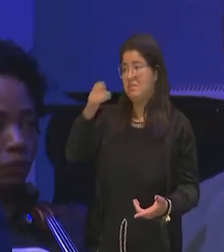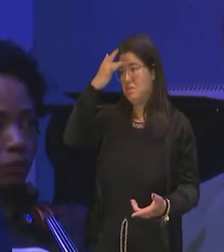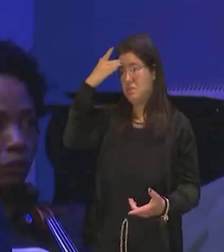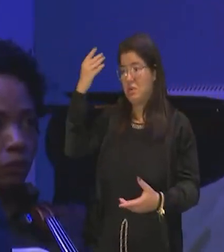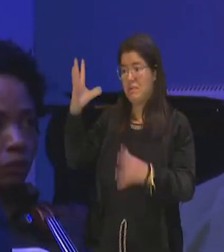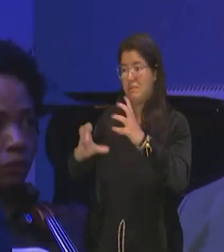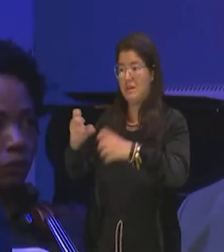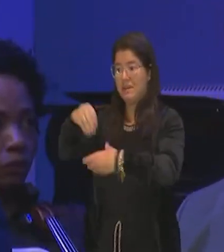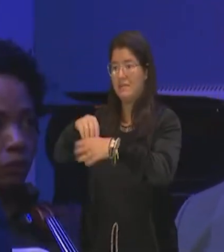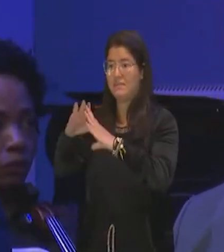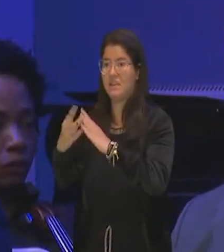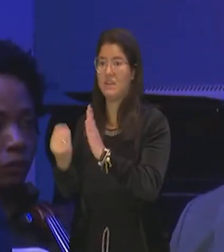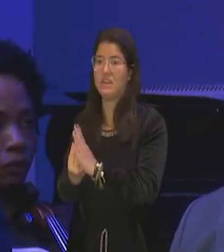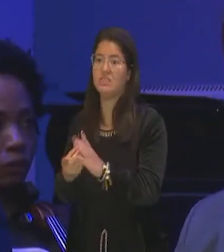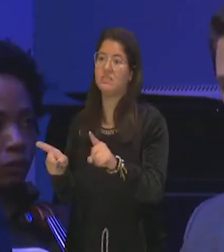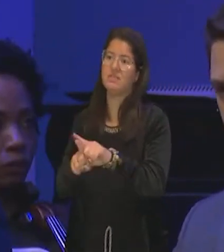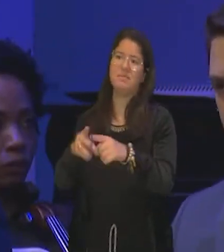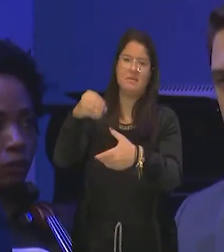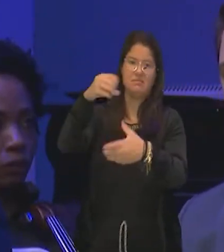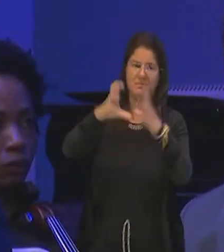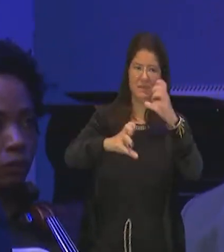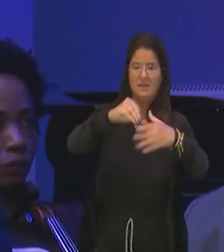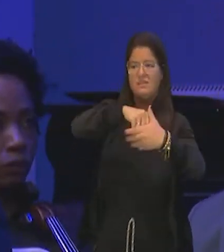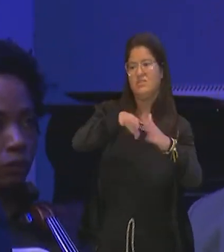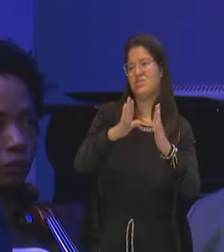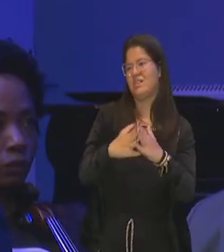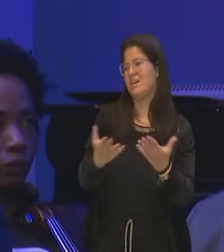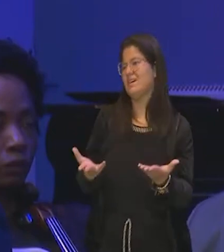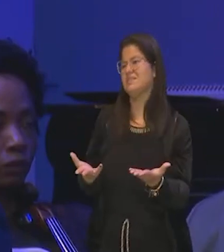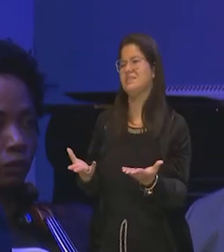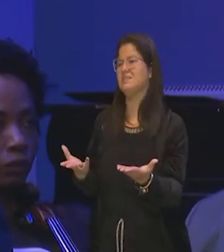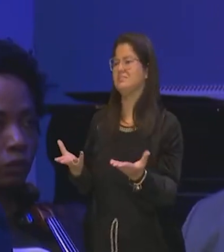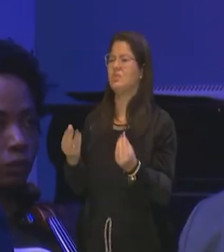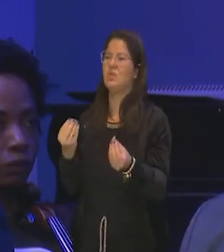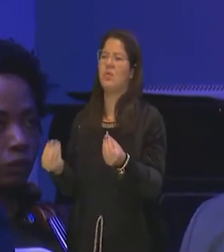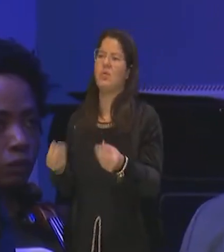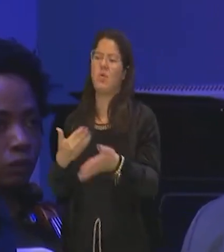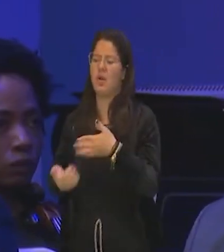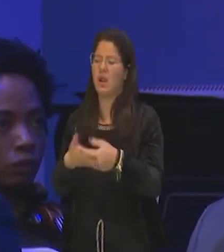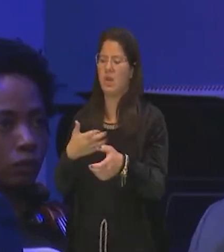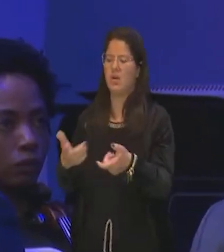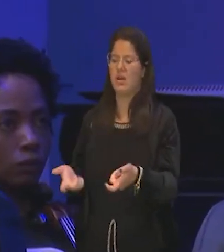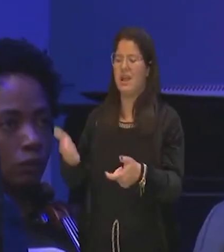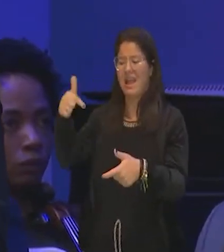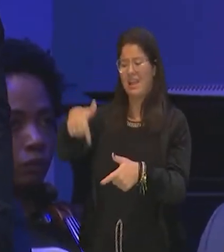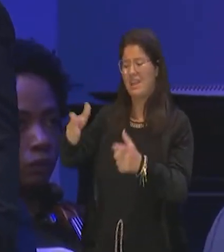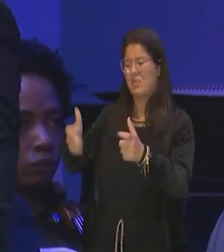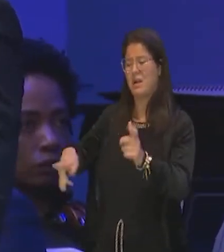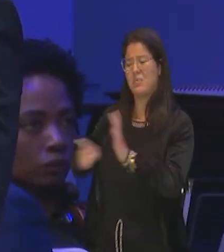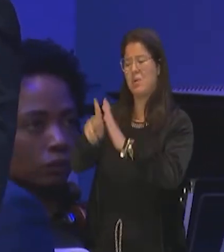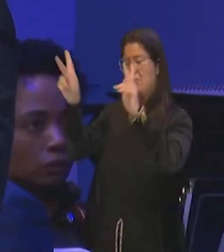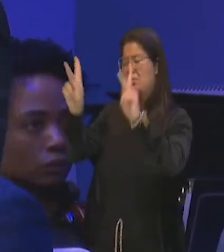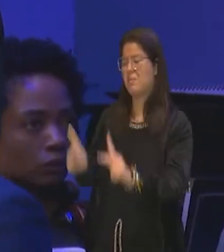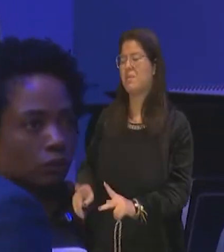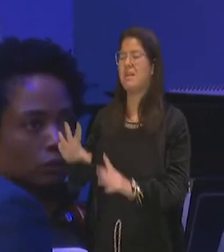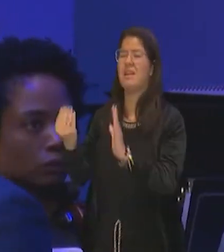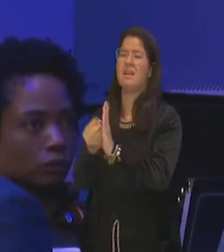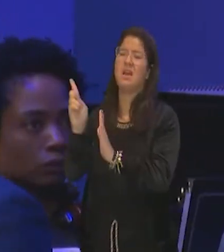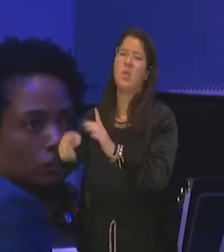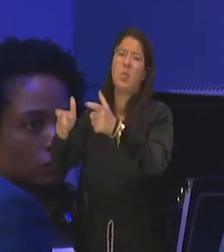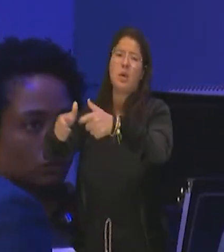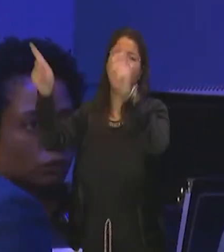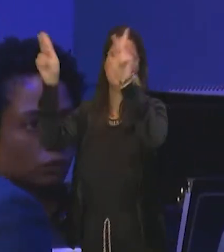briga, para beligerância, para discórdia. Igreja é um local de paz, igreja é um local